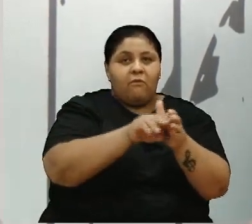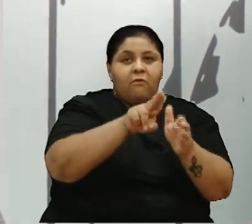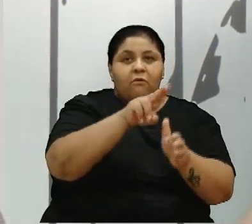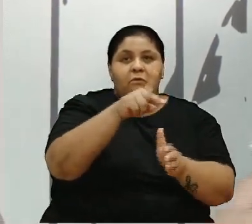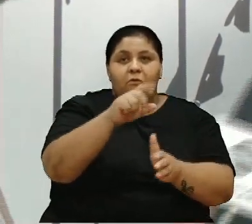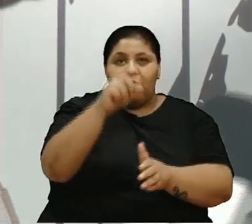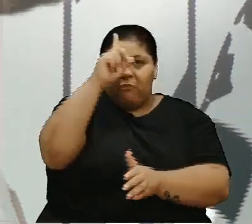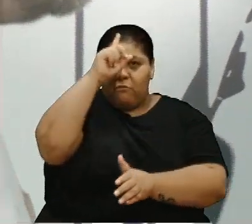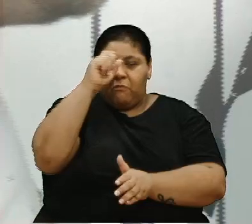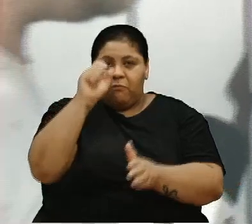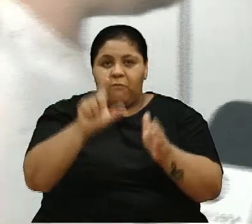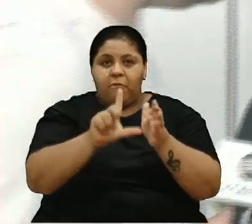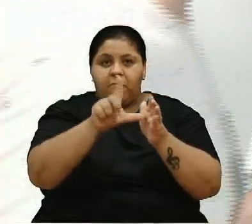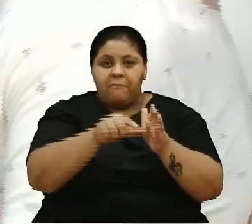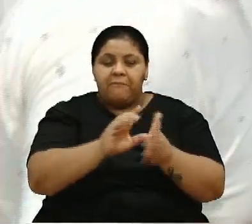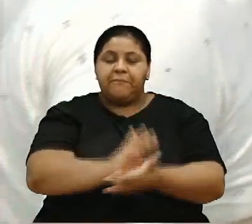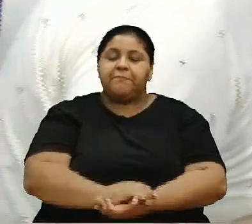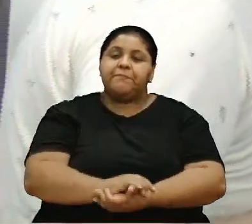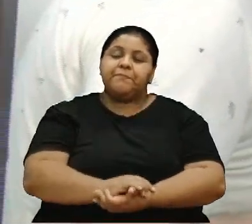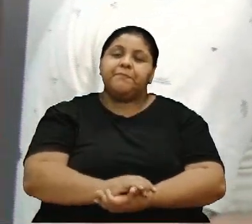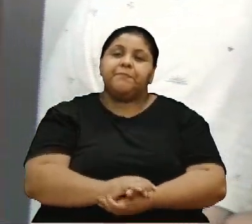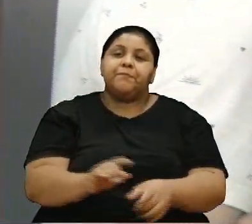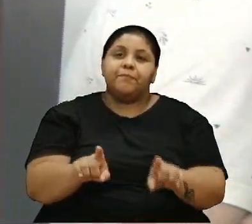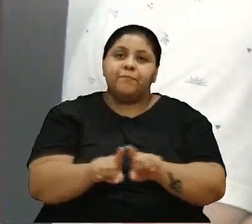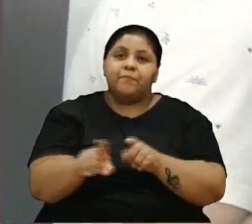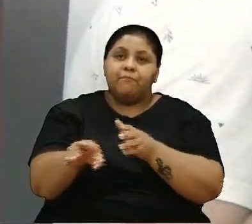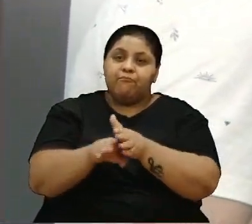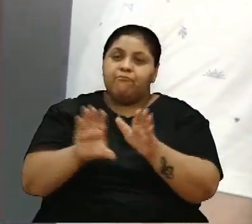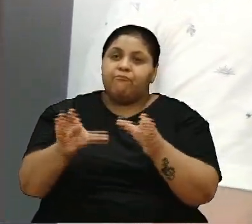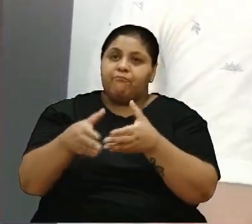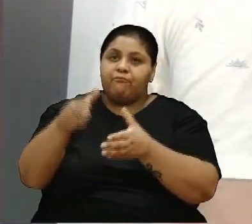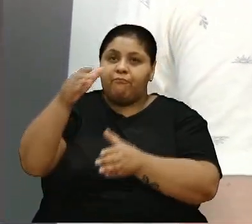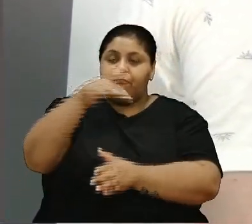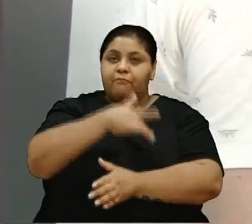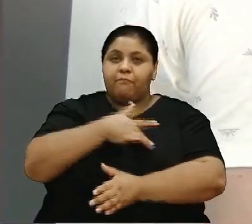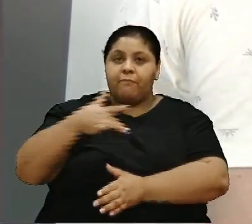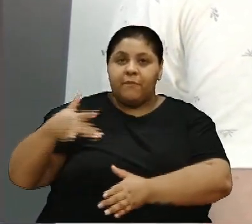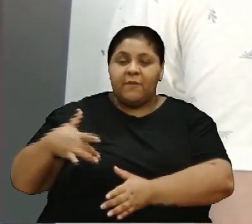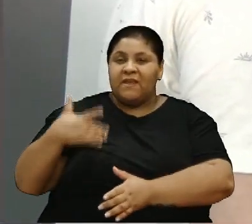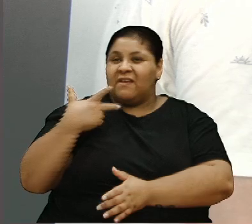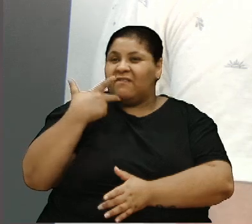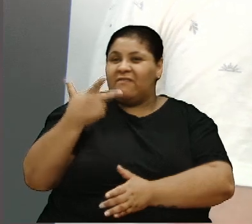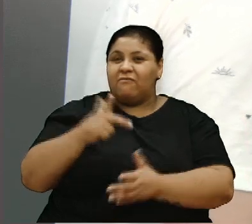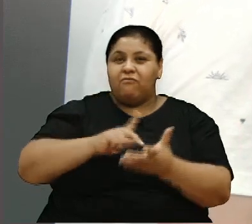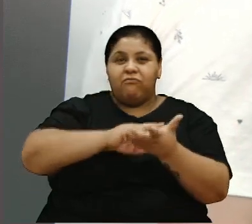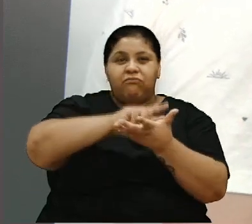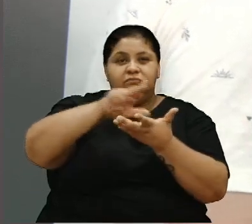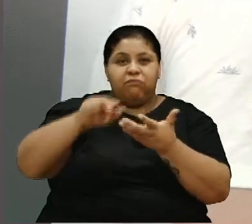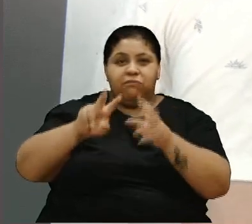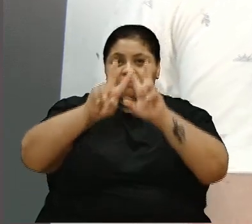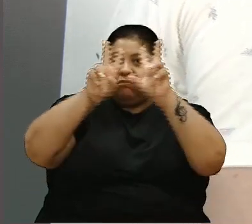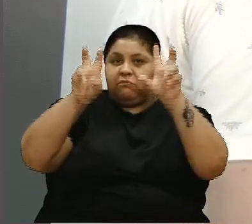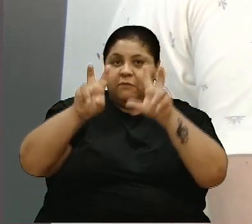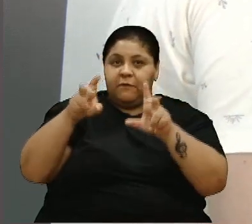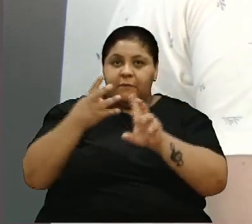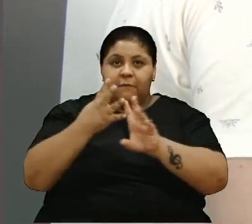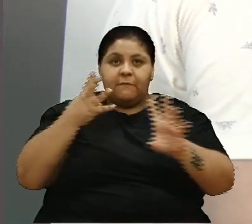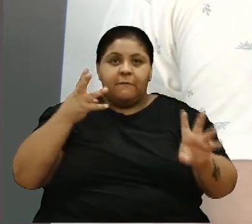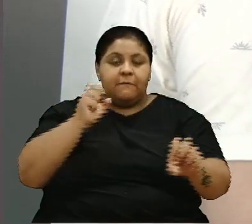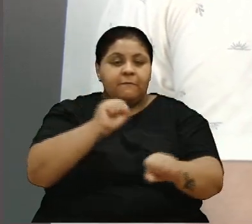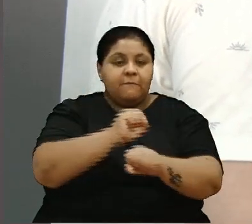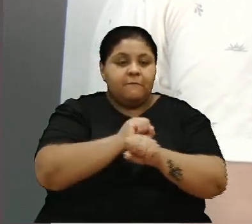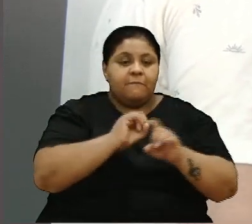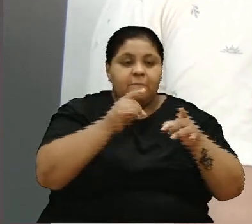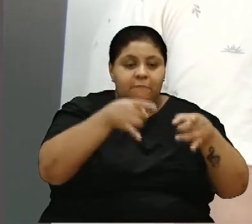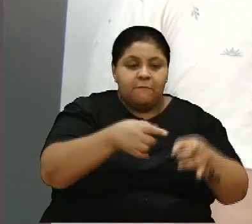depois. Vereadora, também o Conselho Municipal de Saúde abordou diversos assuntos, a fila de espera de leito,